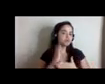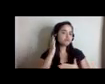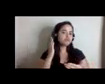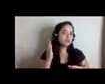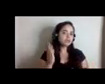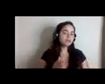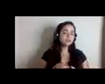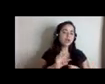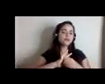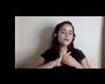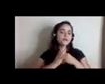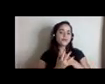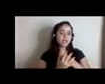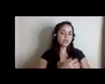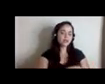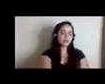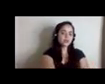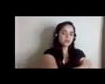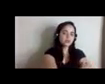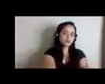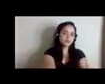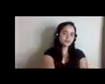desse vírus, inclusive?